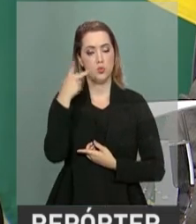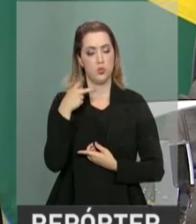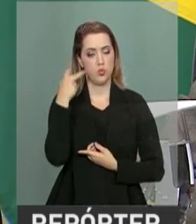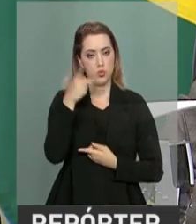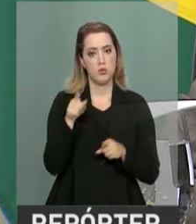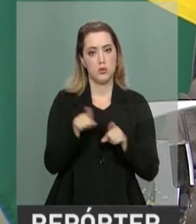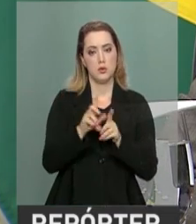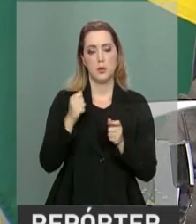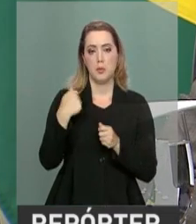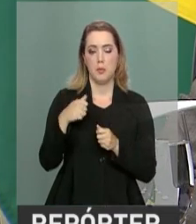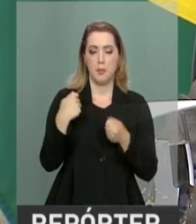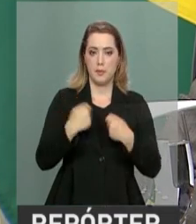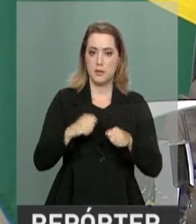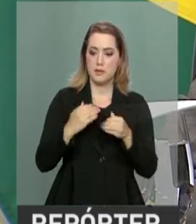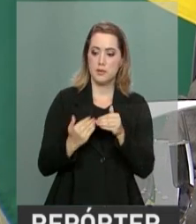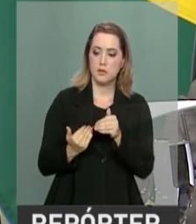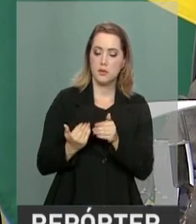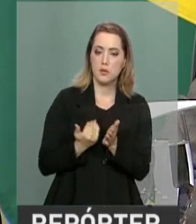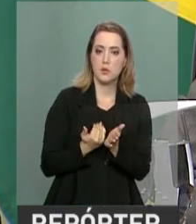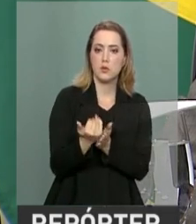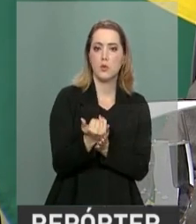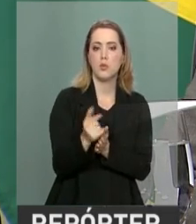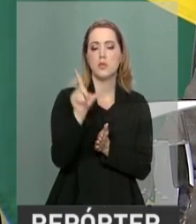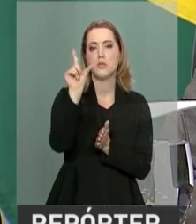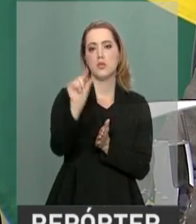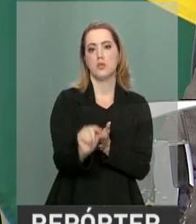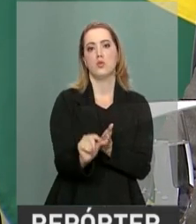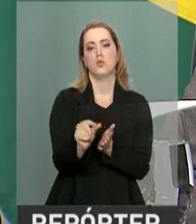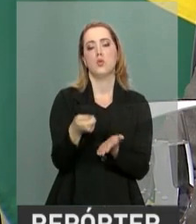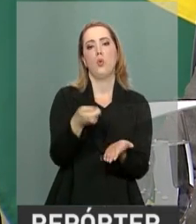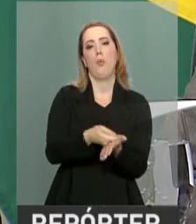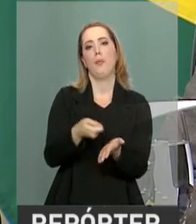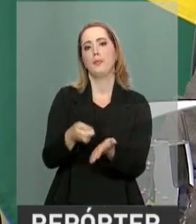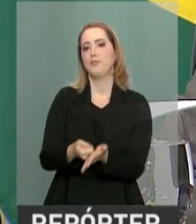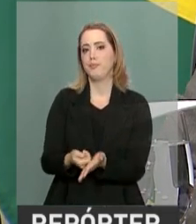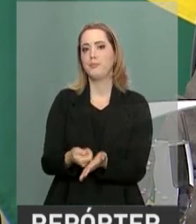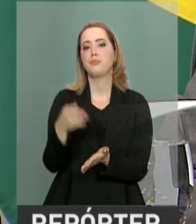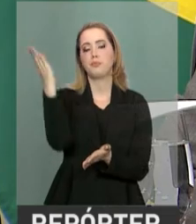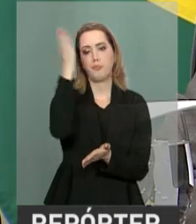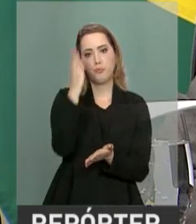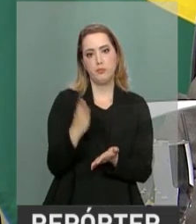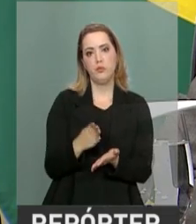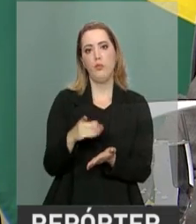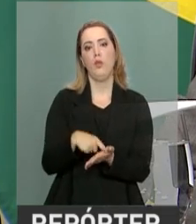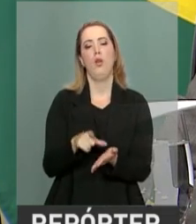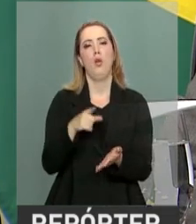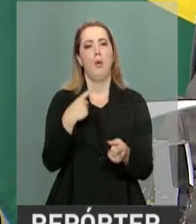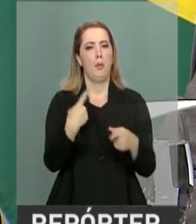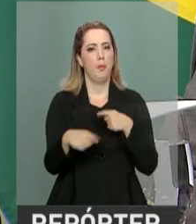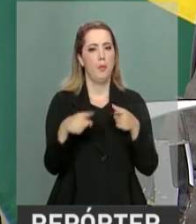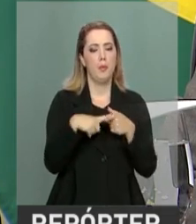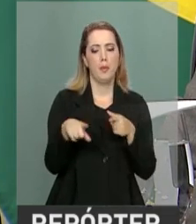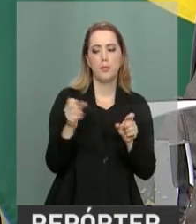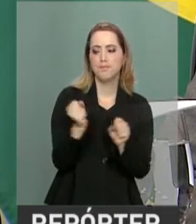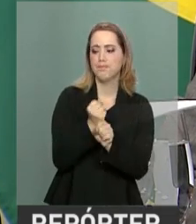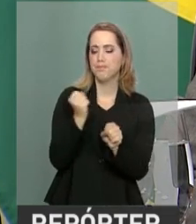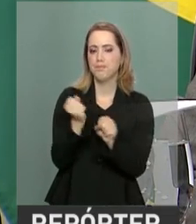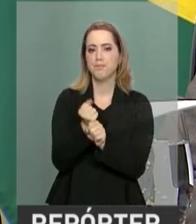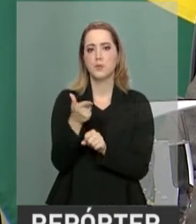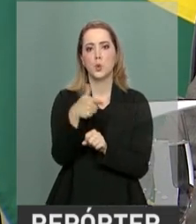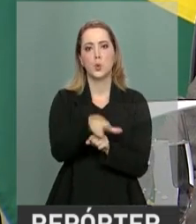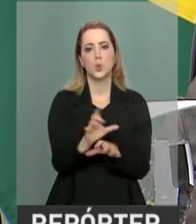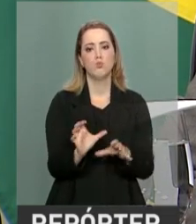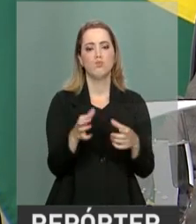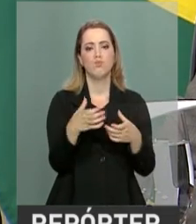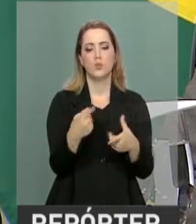primeiro lugar pela redução do chamado custo Brasil gargalos de infraestrutura e outros